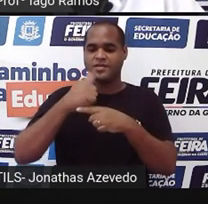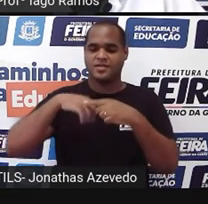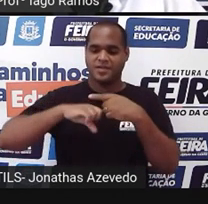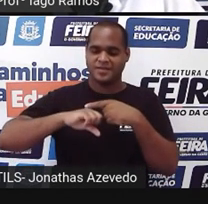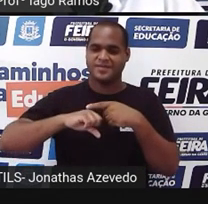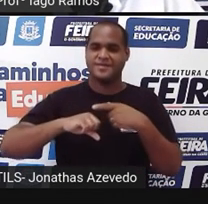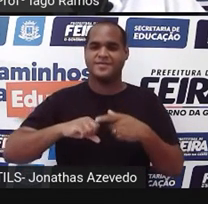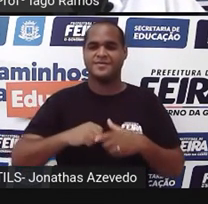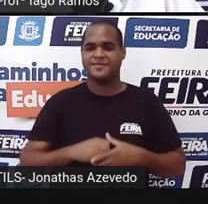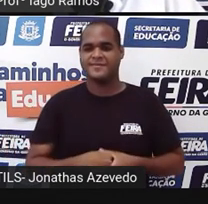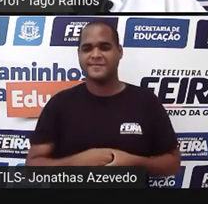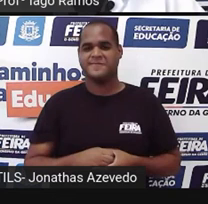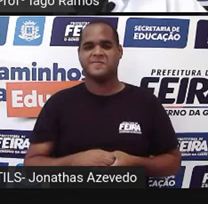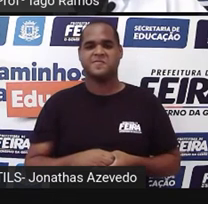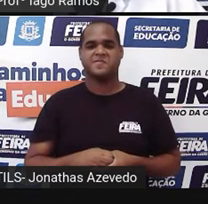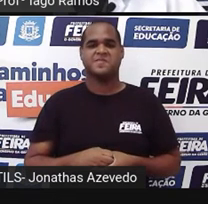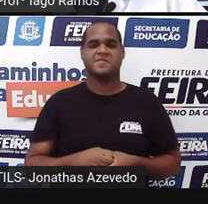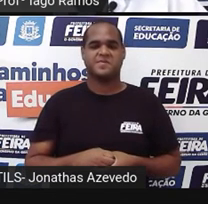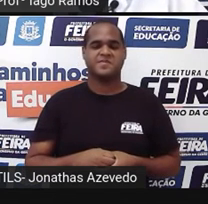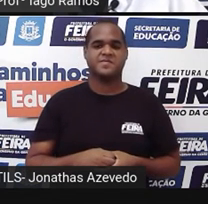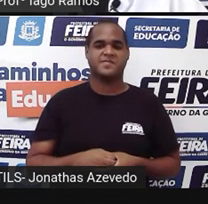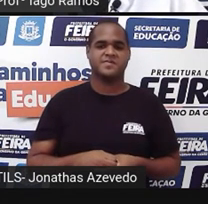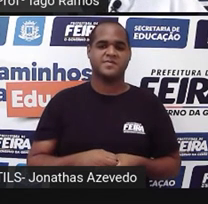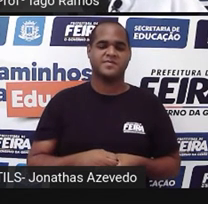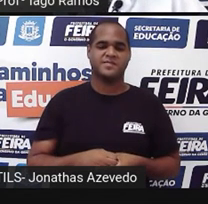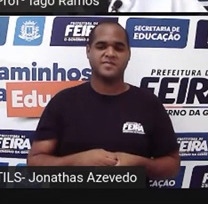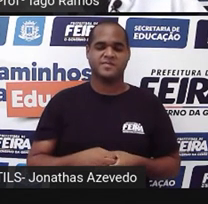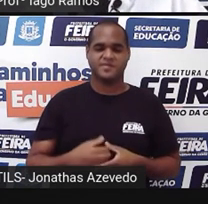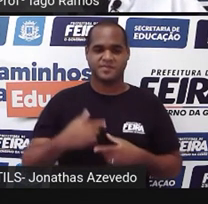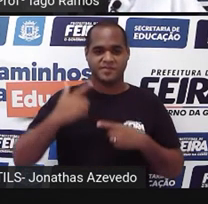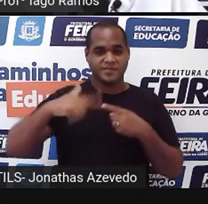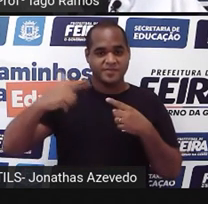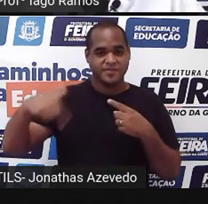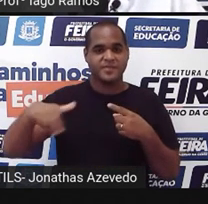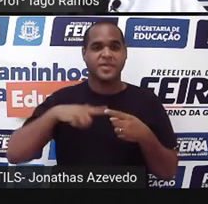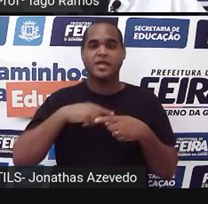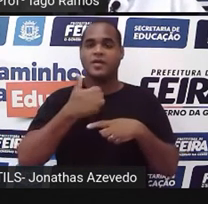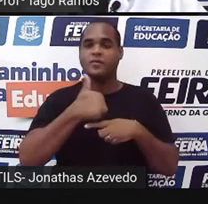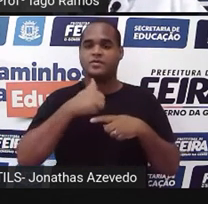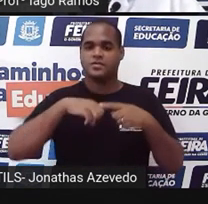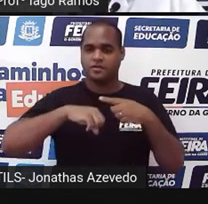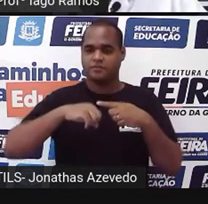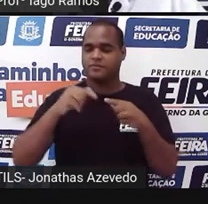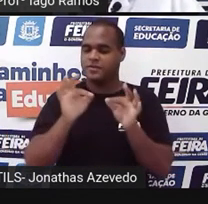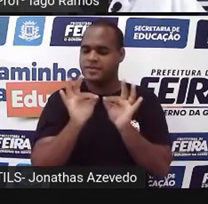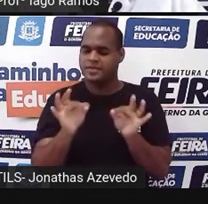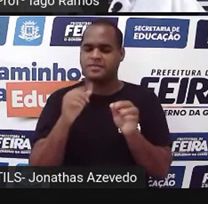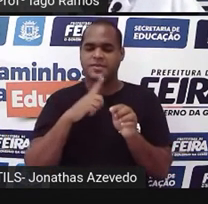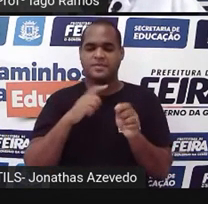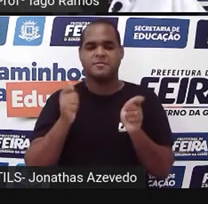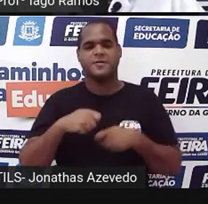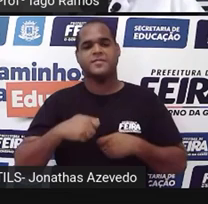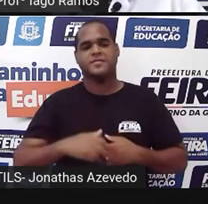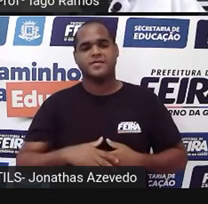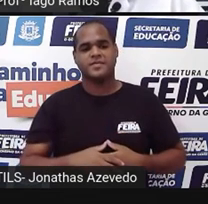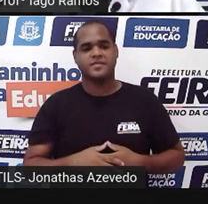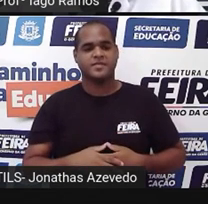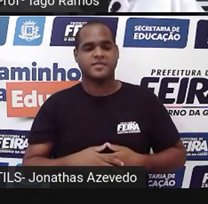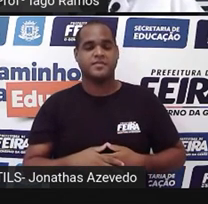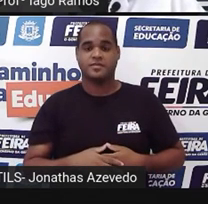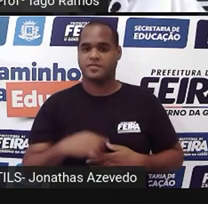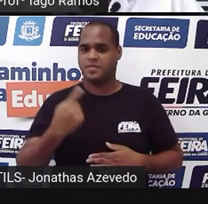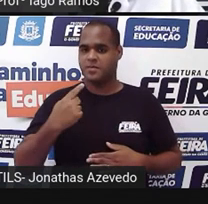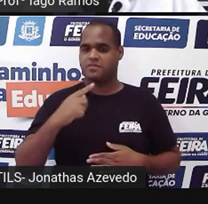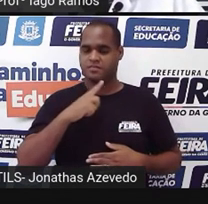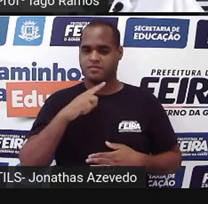infinitamente tá bom e pronto dízimas periódicas simples tá esses dois